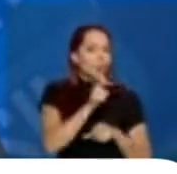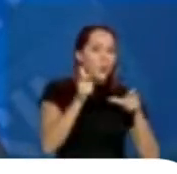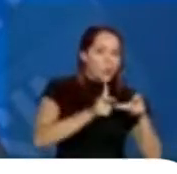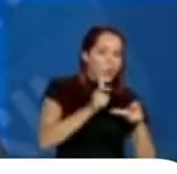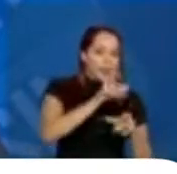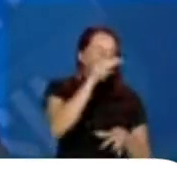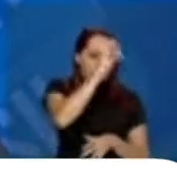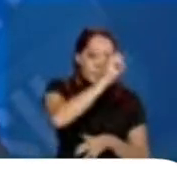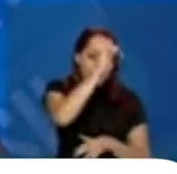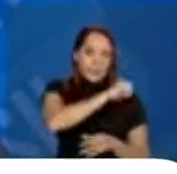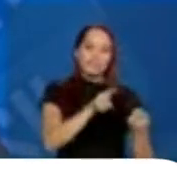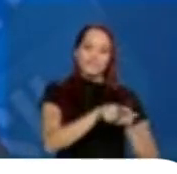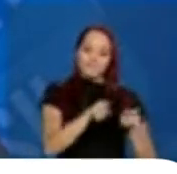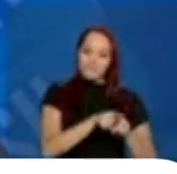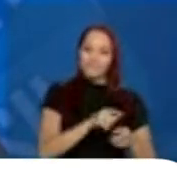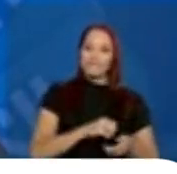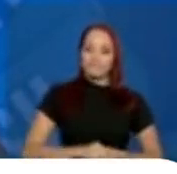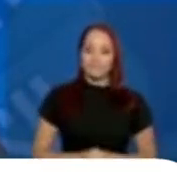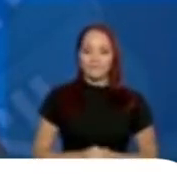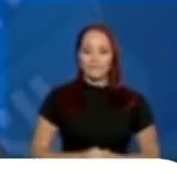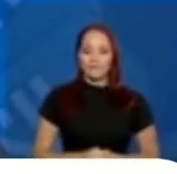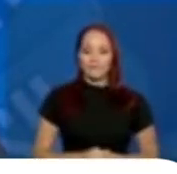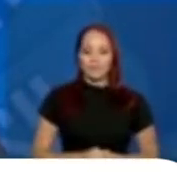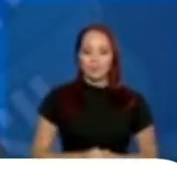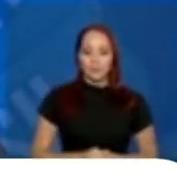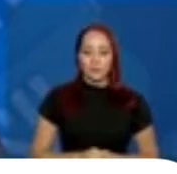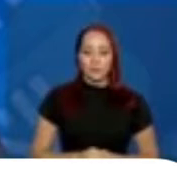lugares. O que é isso aqui?